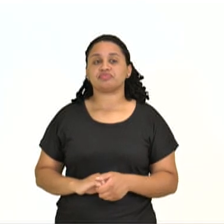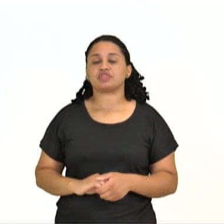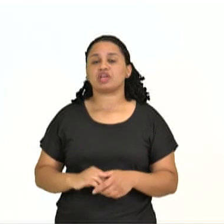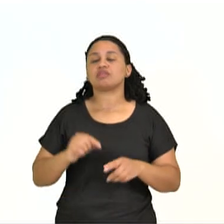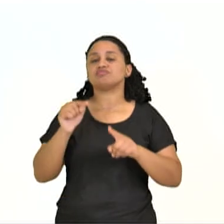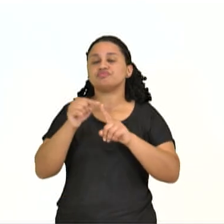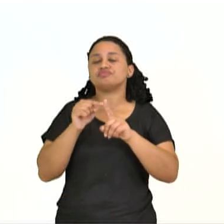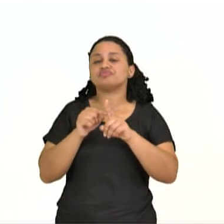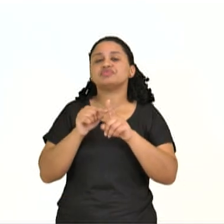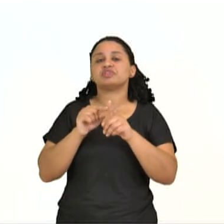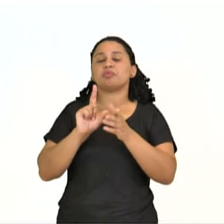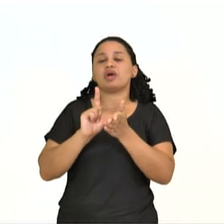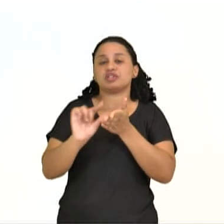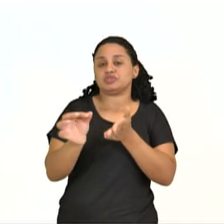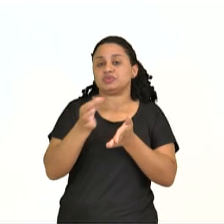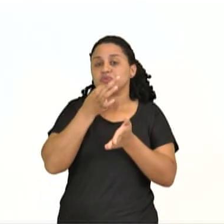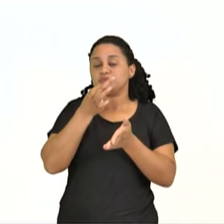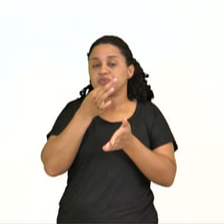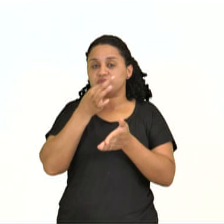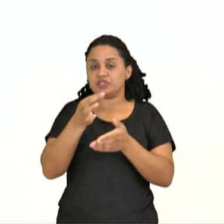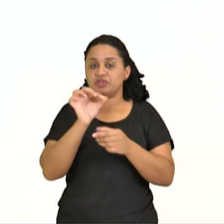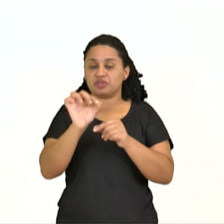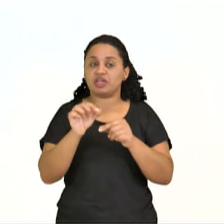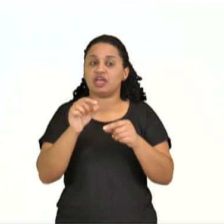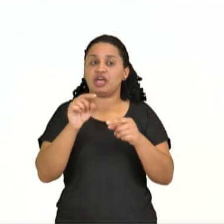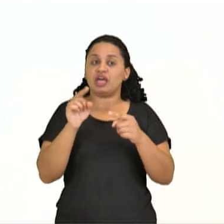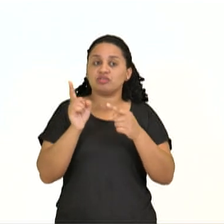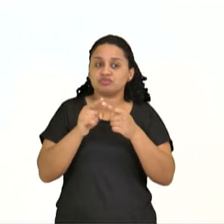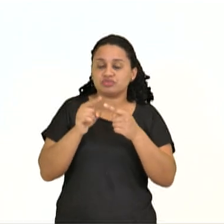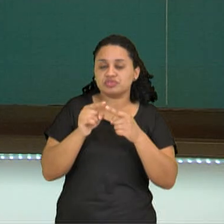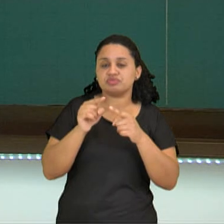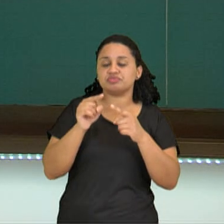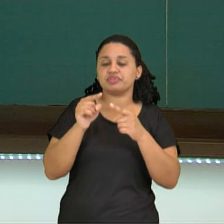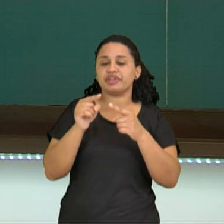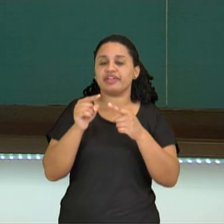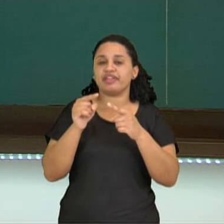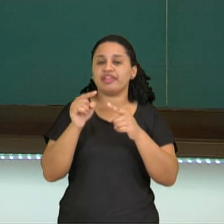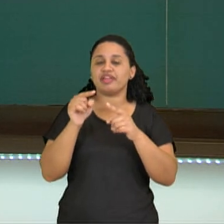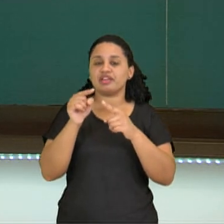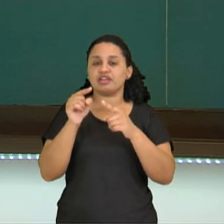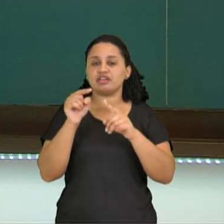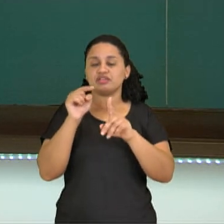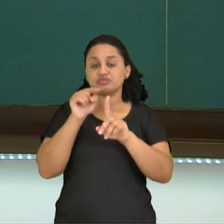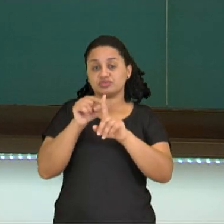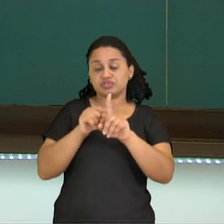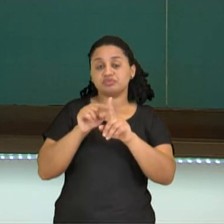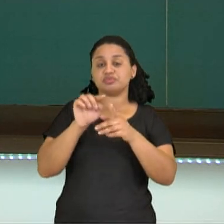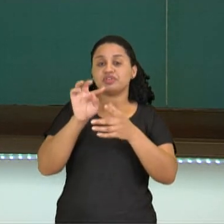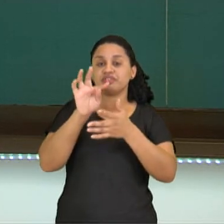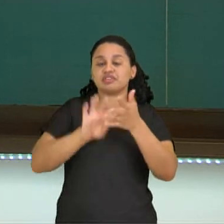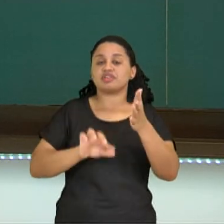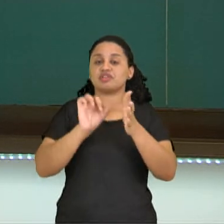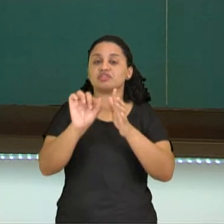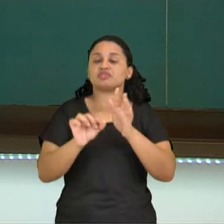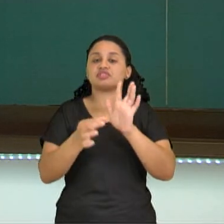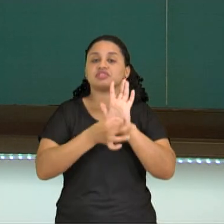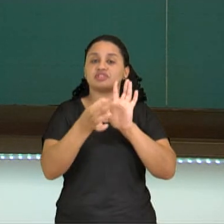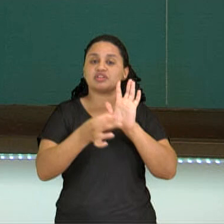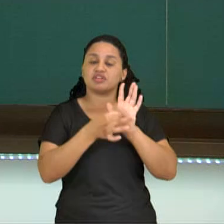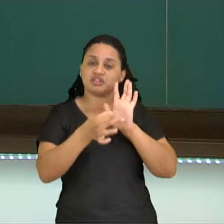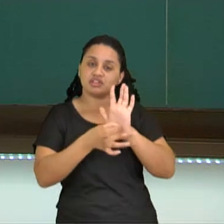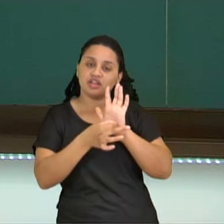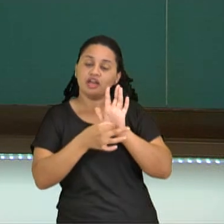Gênero artigo de opinião é um texto argumentativo, né? Então ele é pautado em argumentos para justificar uma